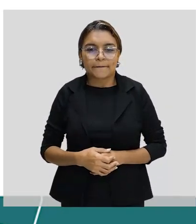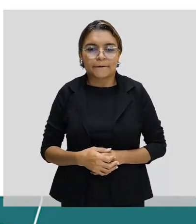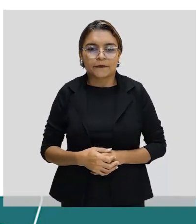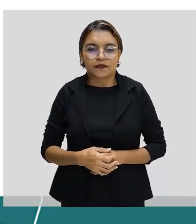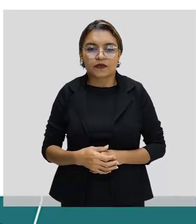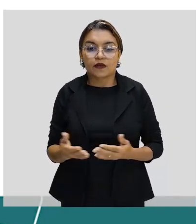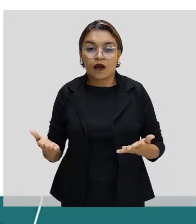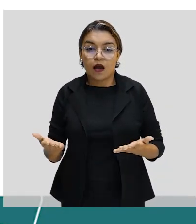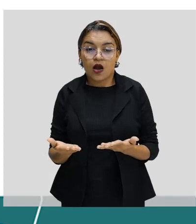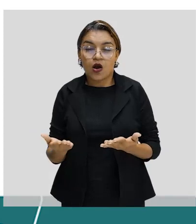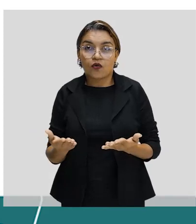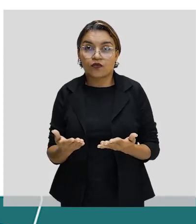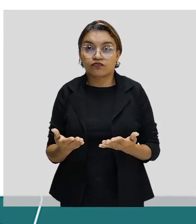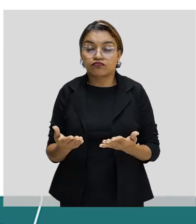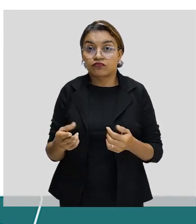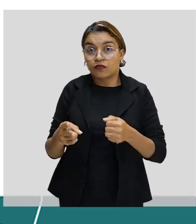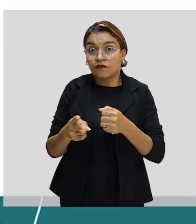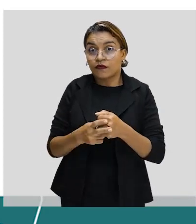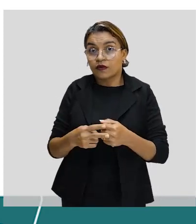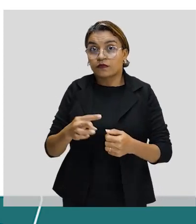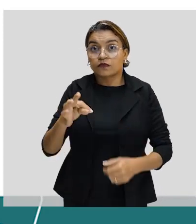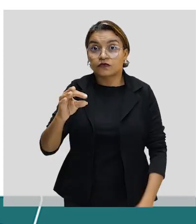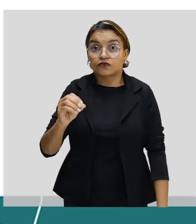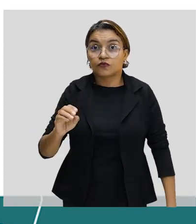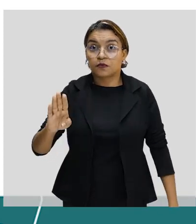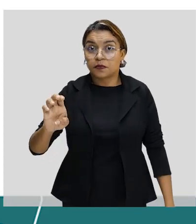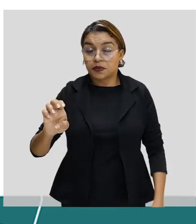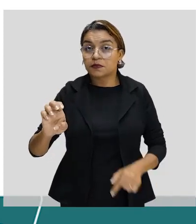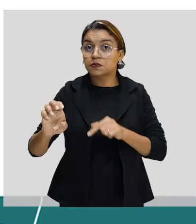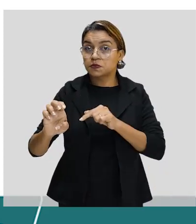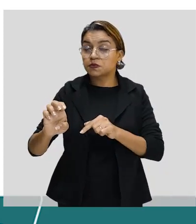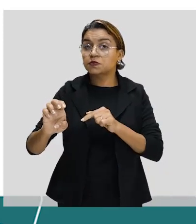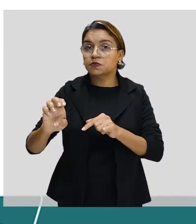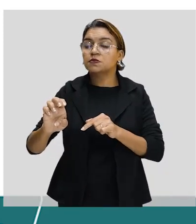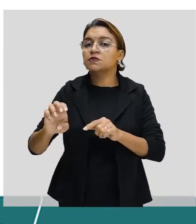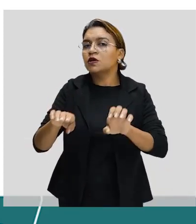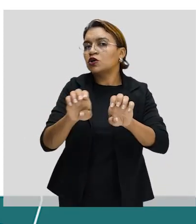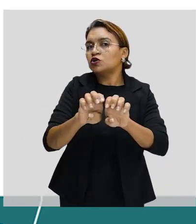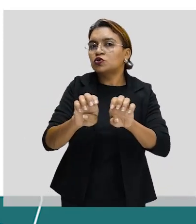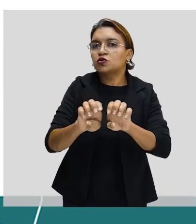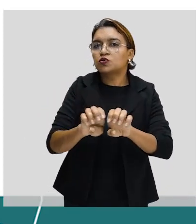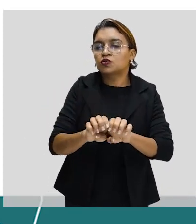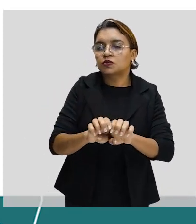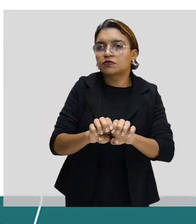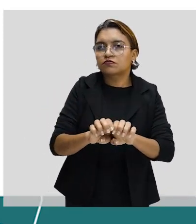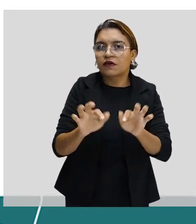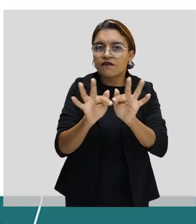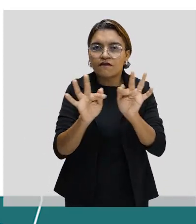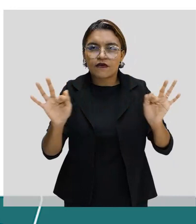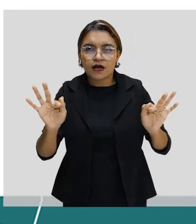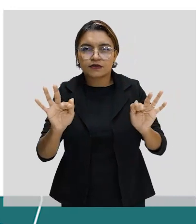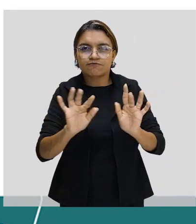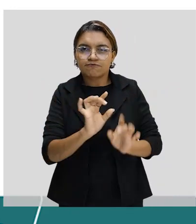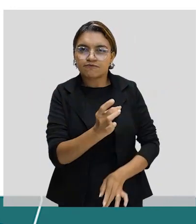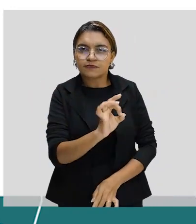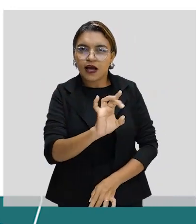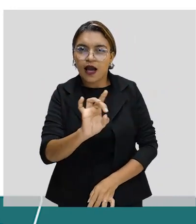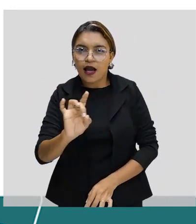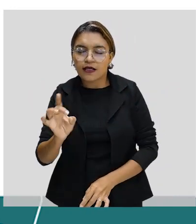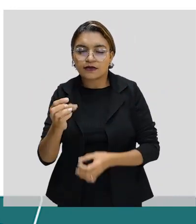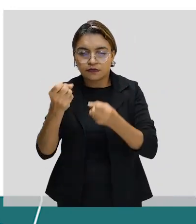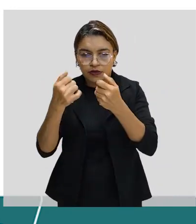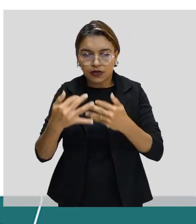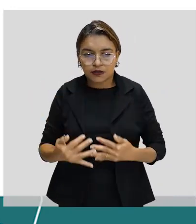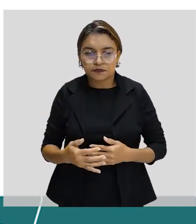falando especificamente do verbo to be, vamos ver a estruturação e exemplos de cada uma dessas frases, tá bom? Frase